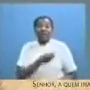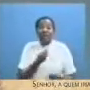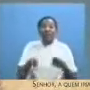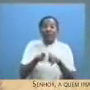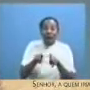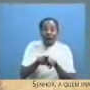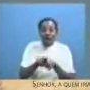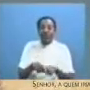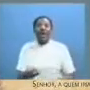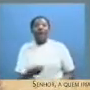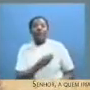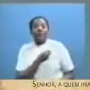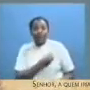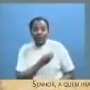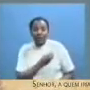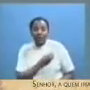primeiro capítulo,